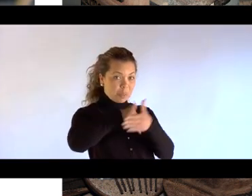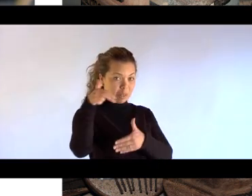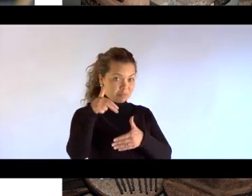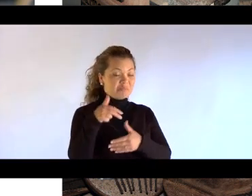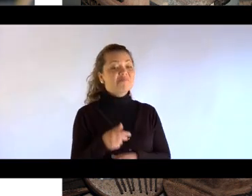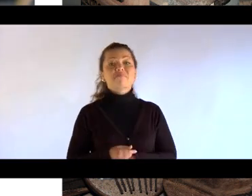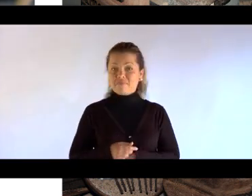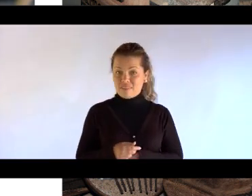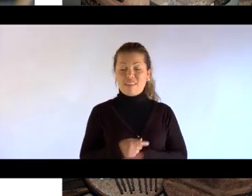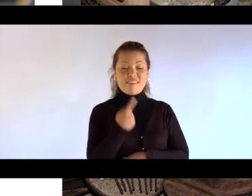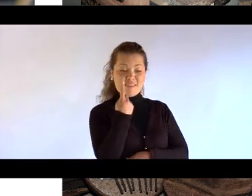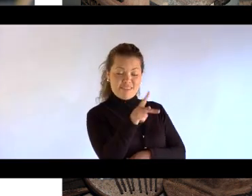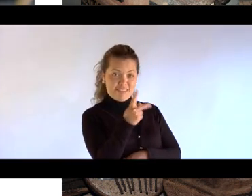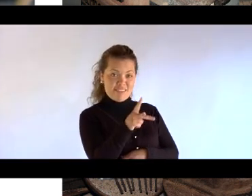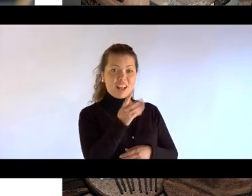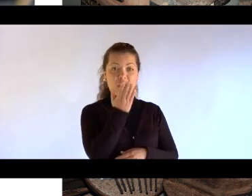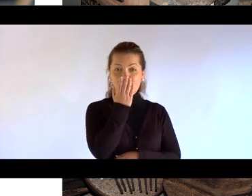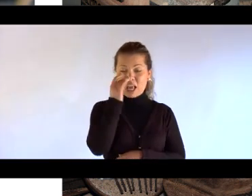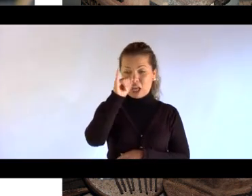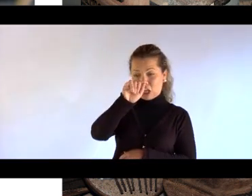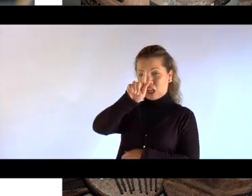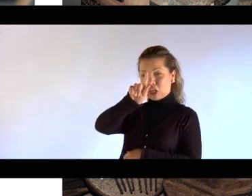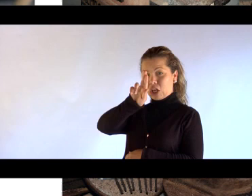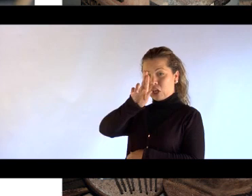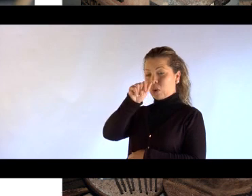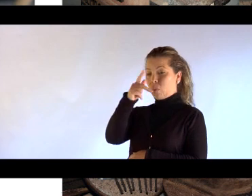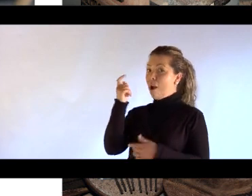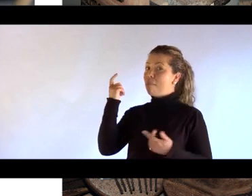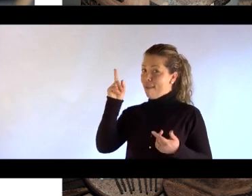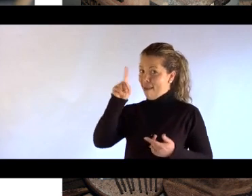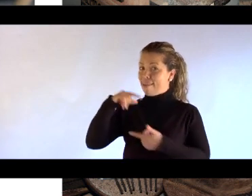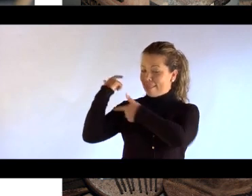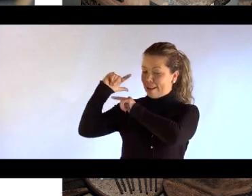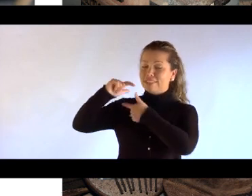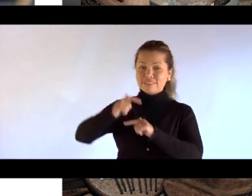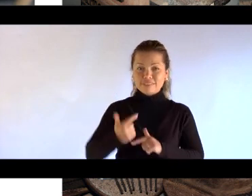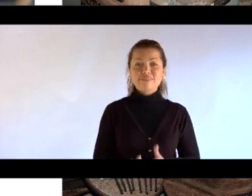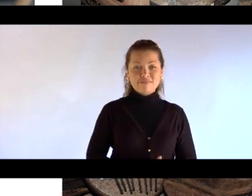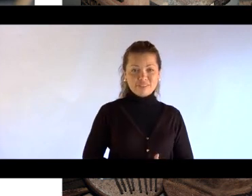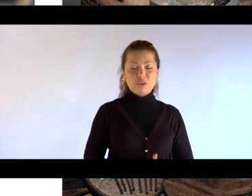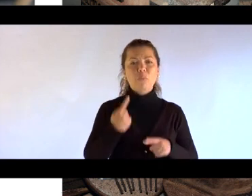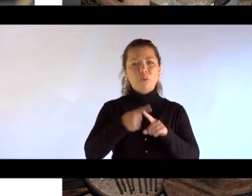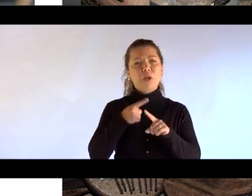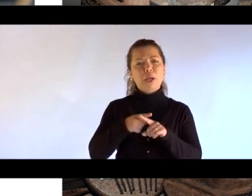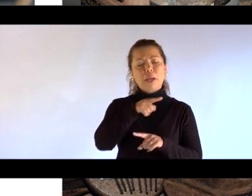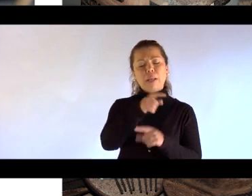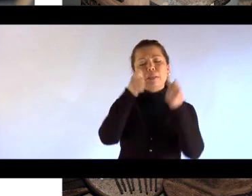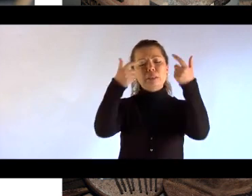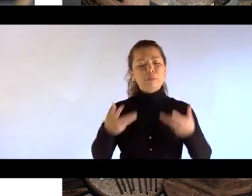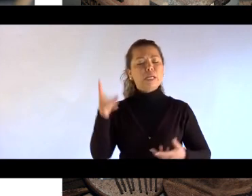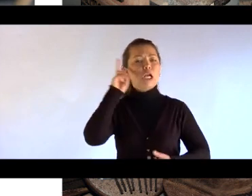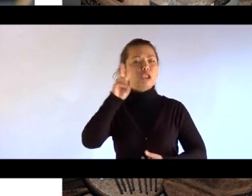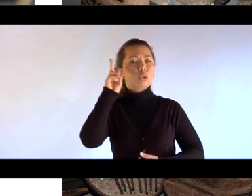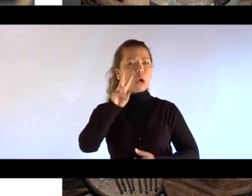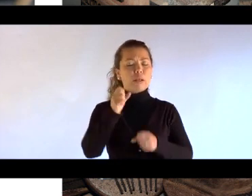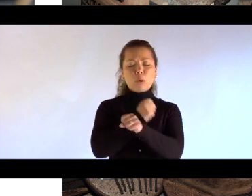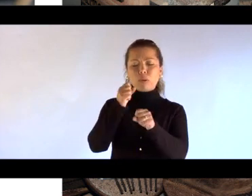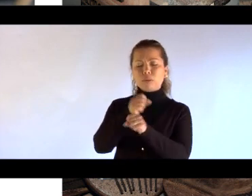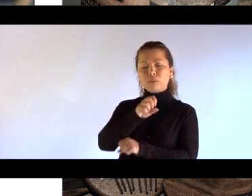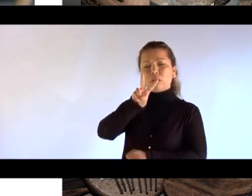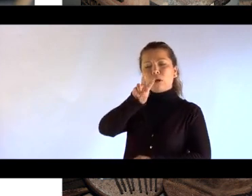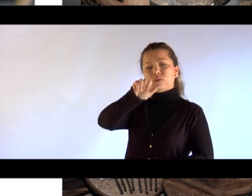da paisagem. A construção do Valo Grande teve impacto certeiro sobre o processo de decadência econômica da cidade, mas